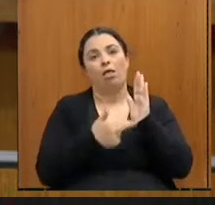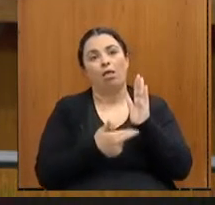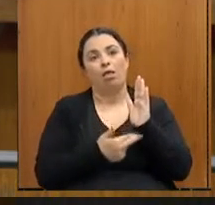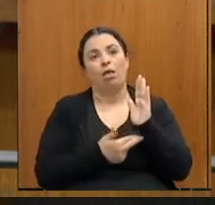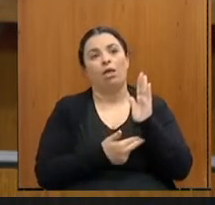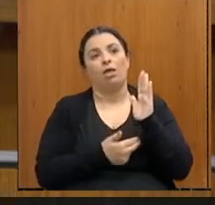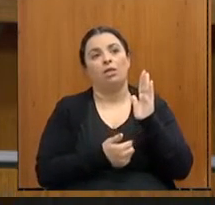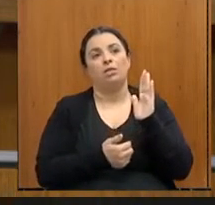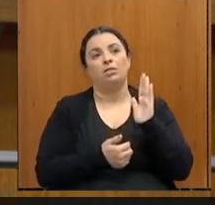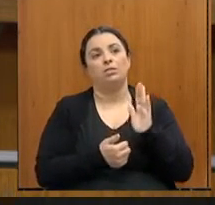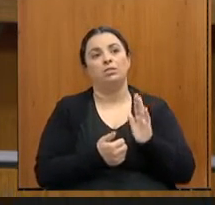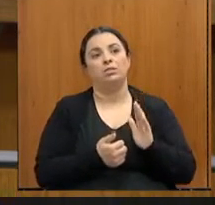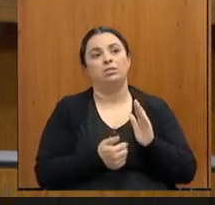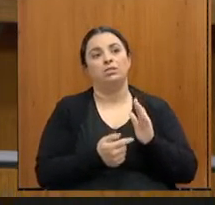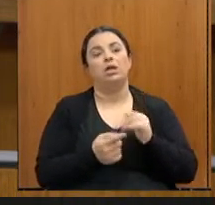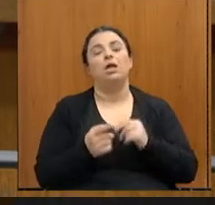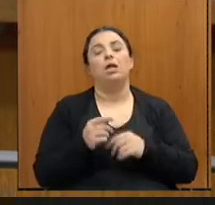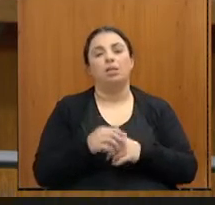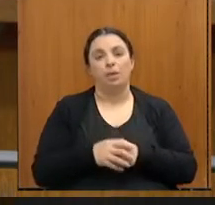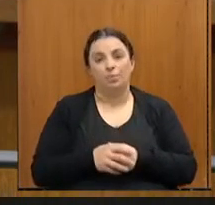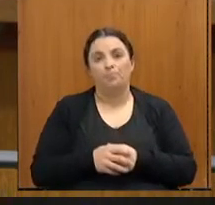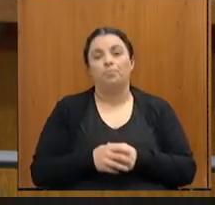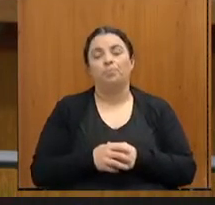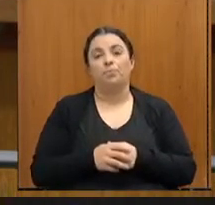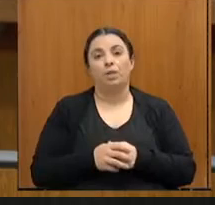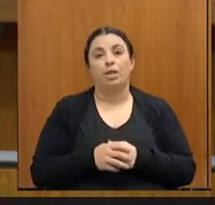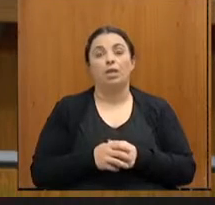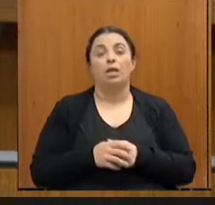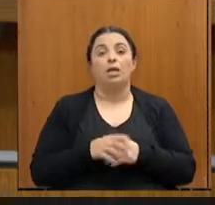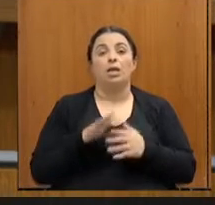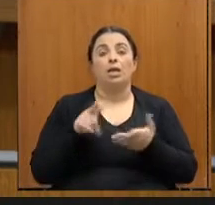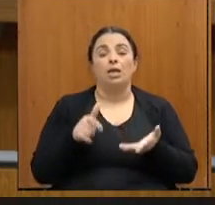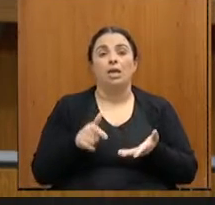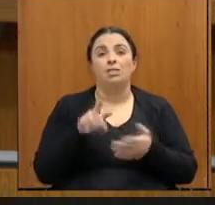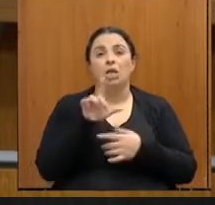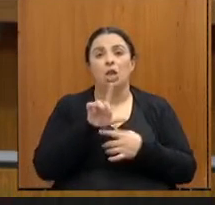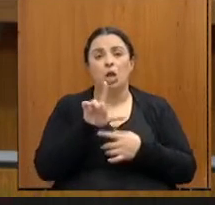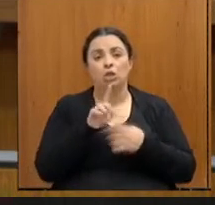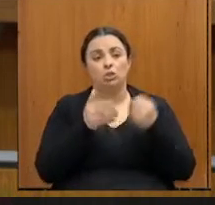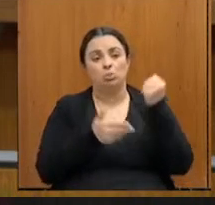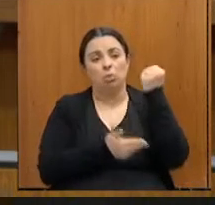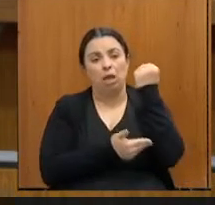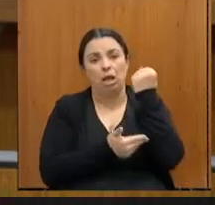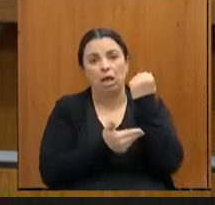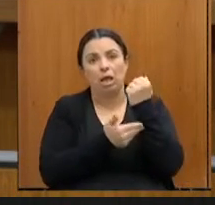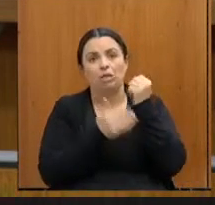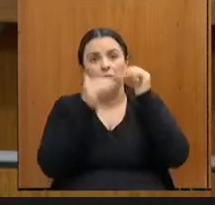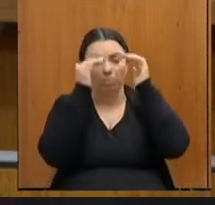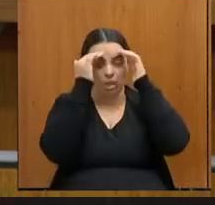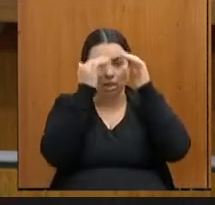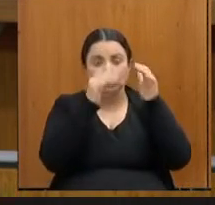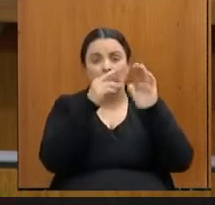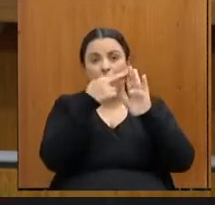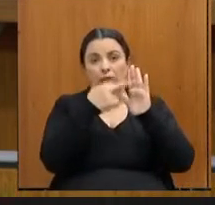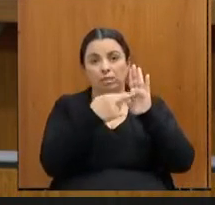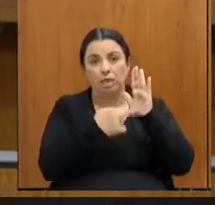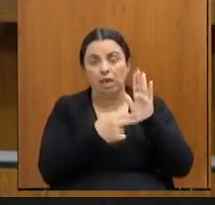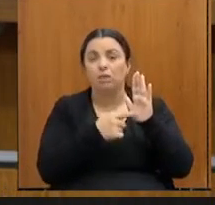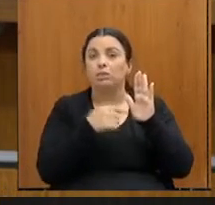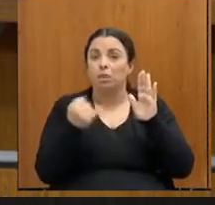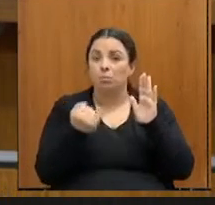que é uma mudança de sair da lógica estritamente burocrática de cumprir procedimento sempre é necessário